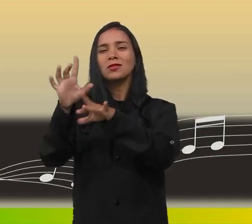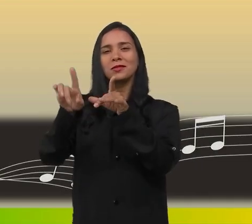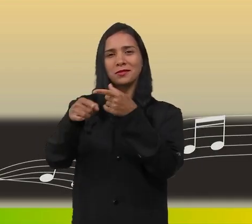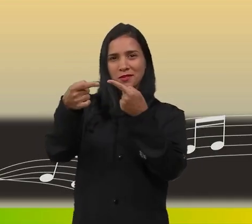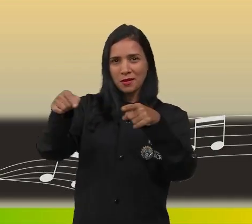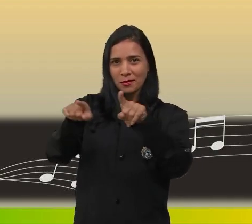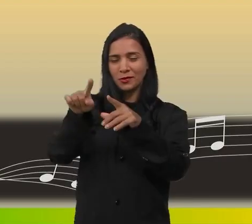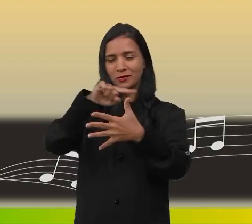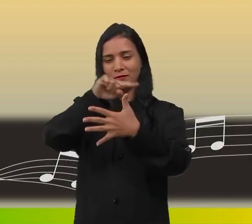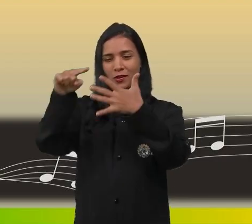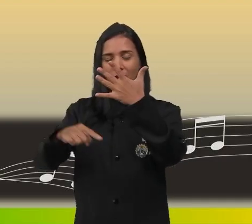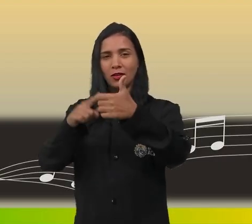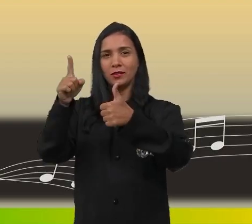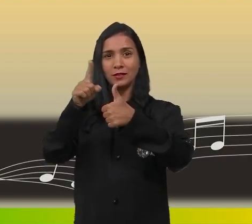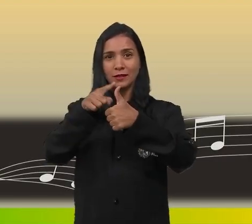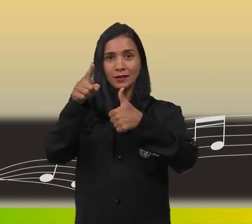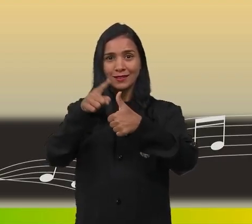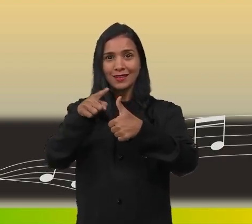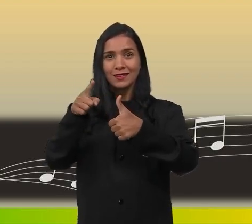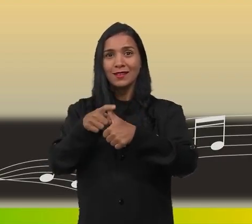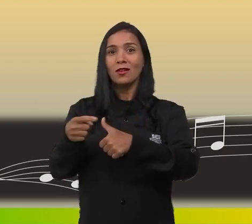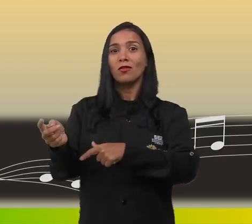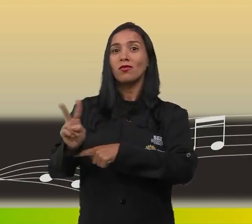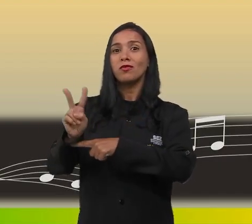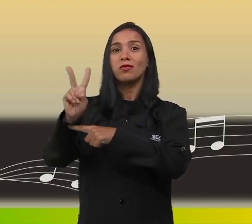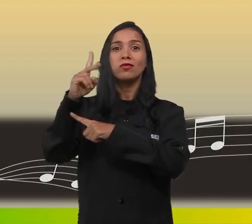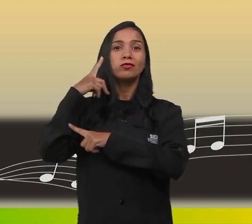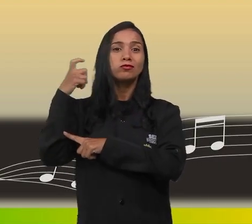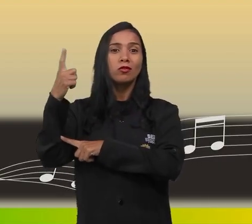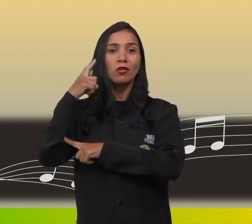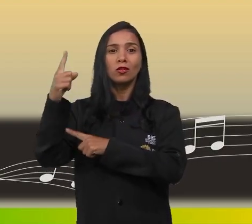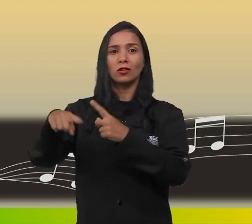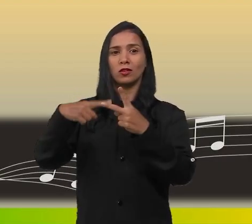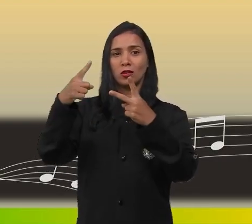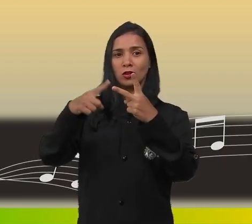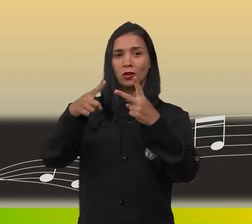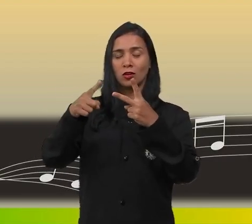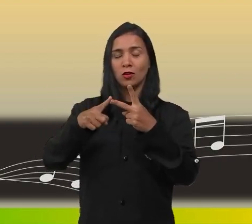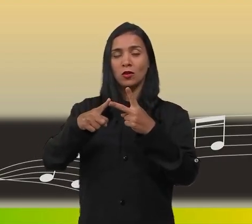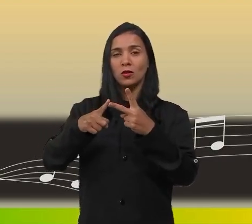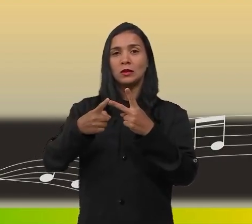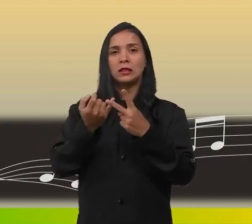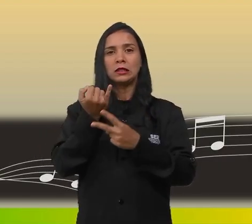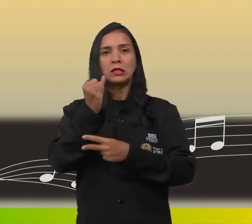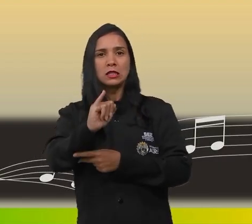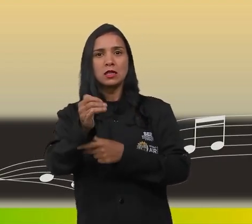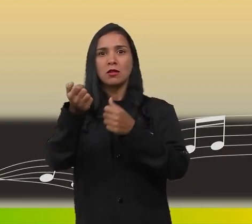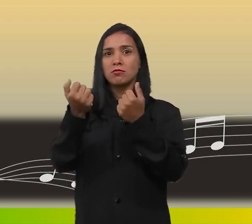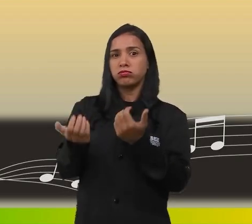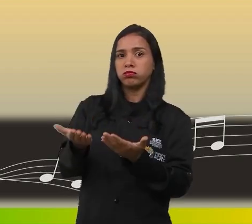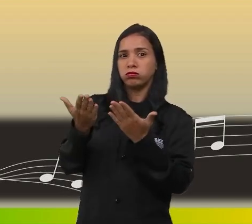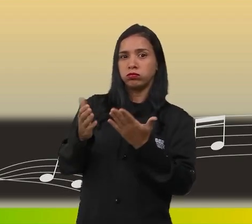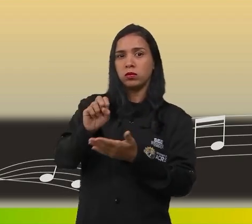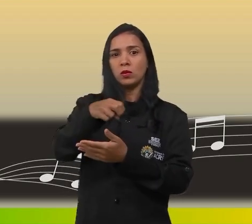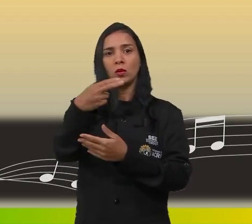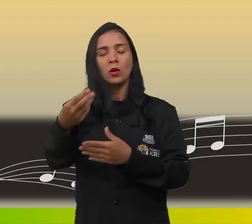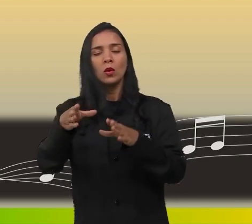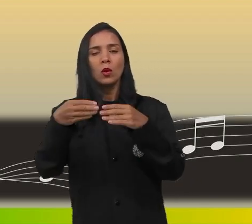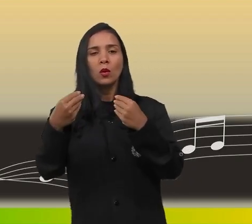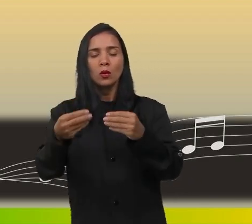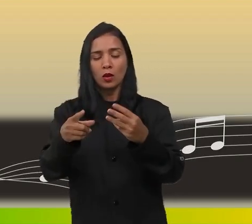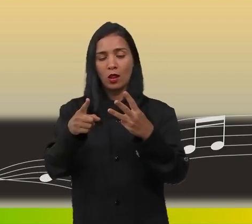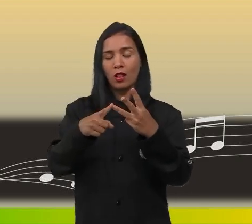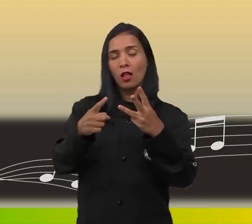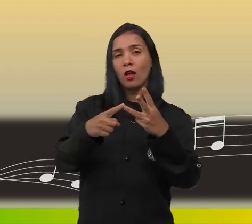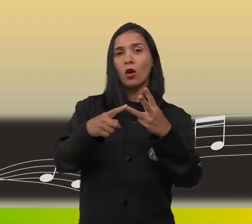que são altura, intensidade, duração, timbre e densidade. Todos